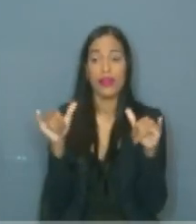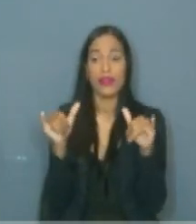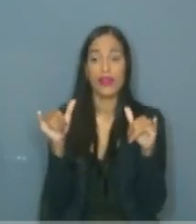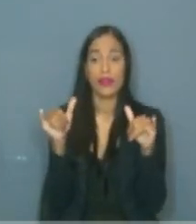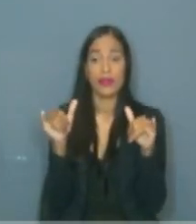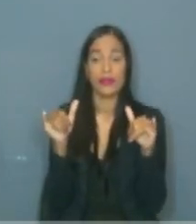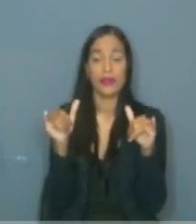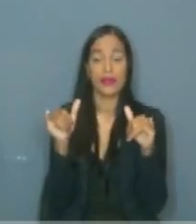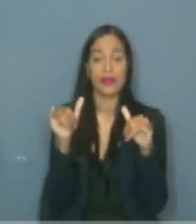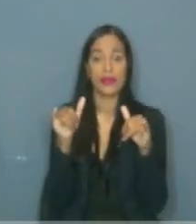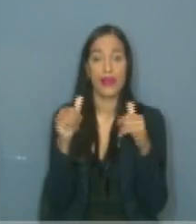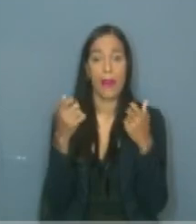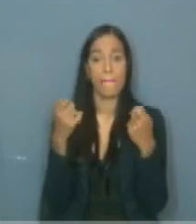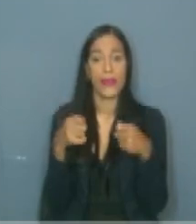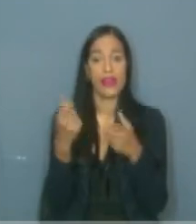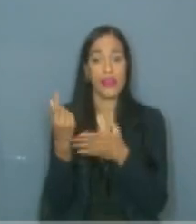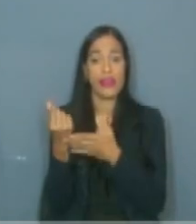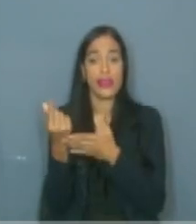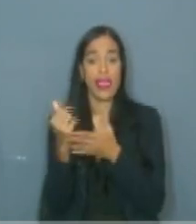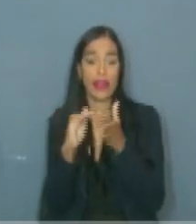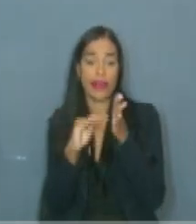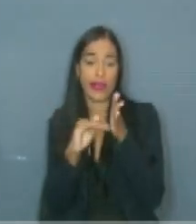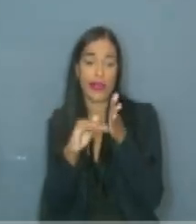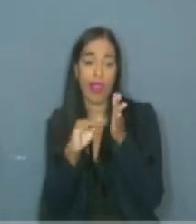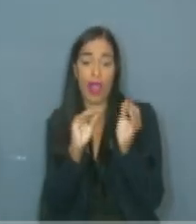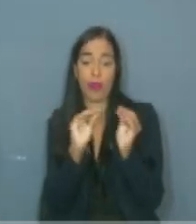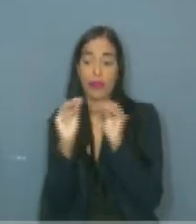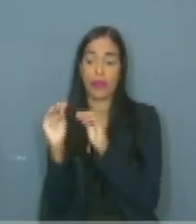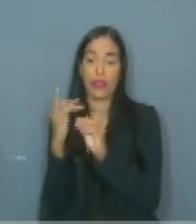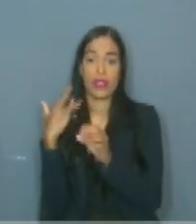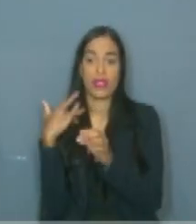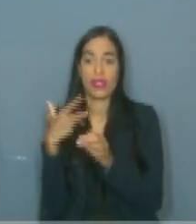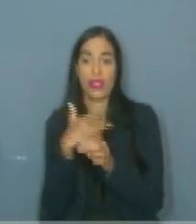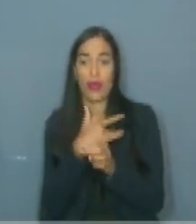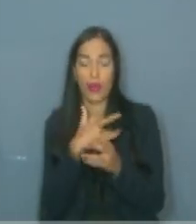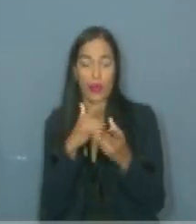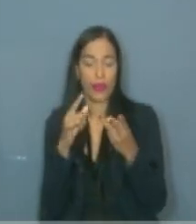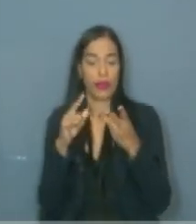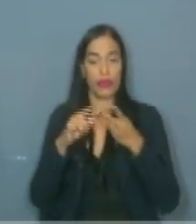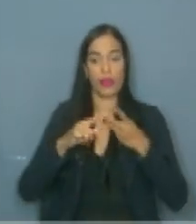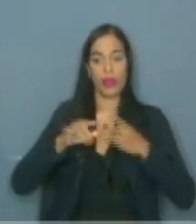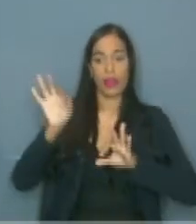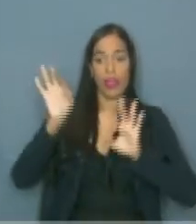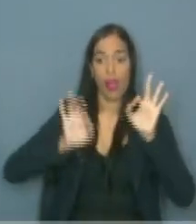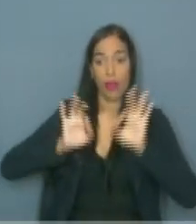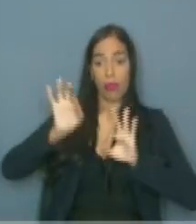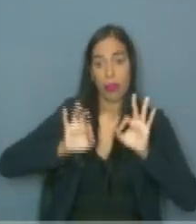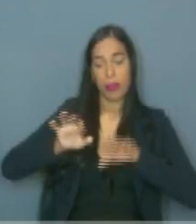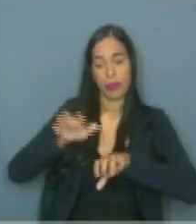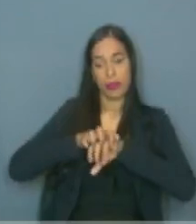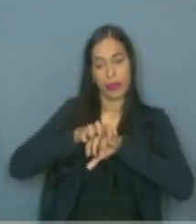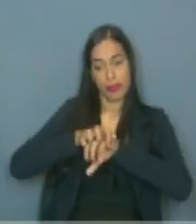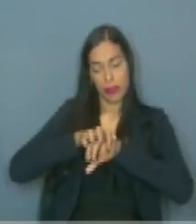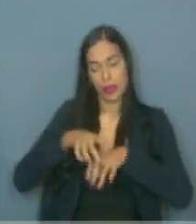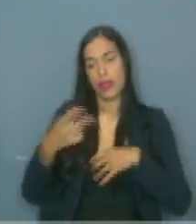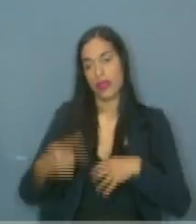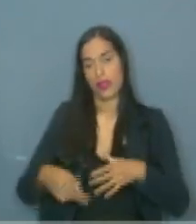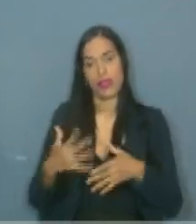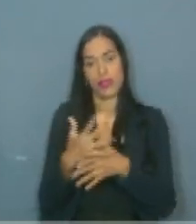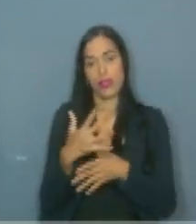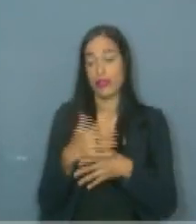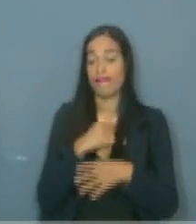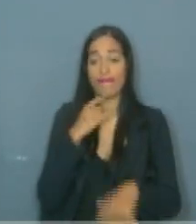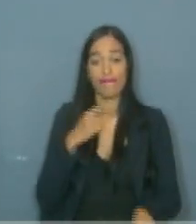eu acho que eu preciso tirar um pouquinho desse dinheiro aqui da propaganda para botar na saúde ou para botar na infraestrutura. Mas não vai